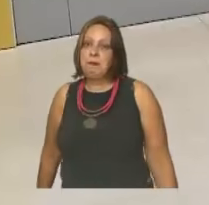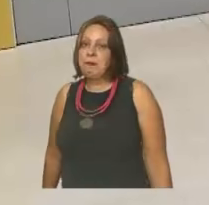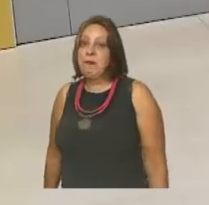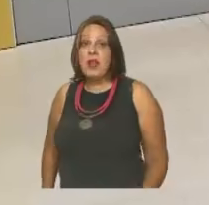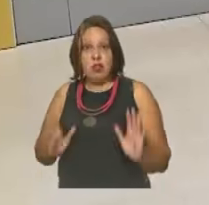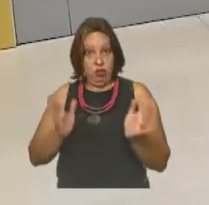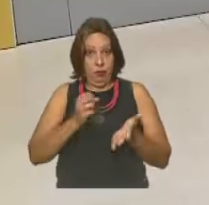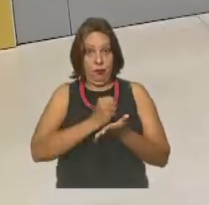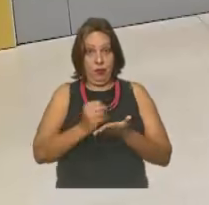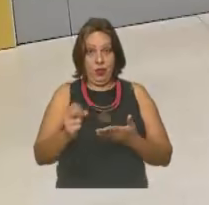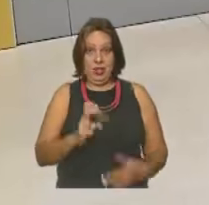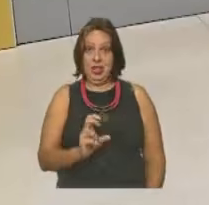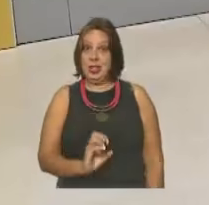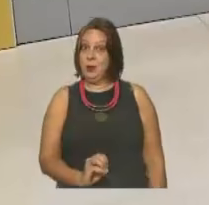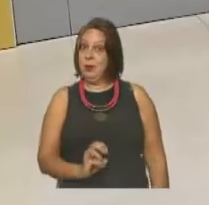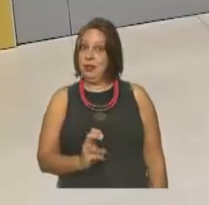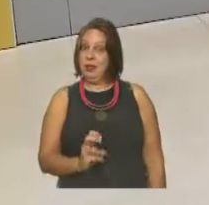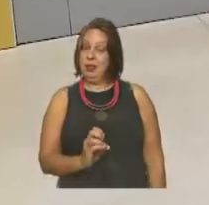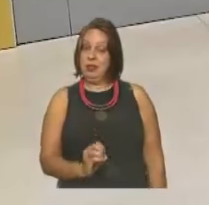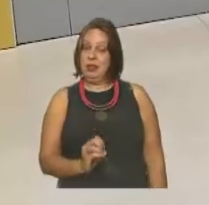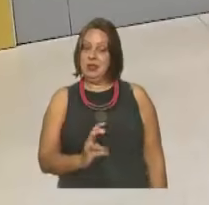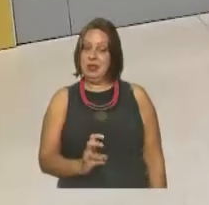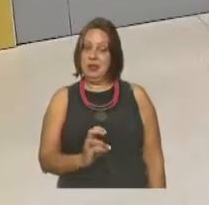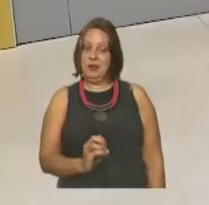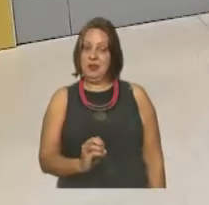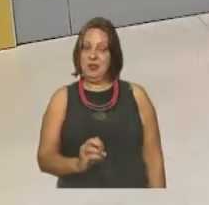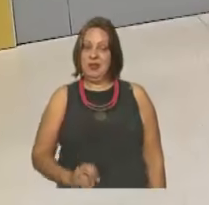52 já foi, número 50 agora, 50,